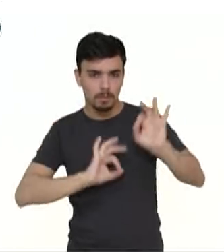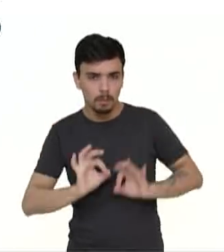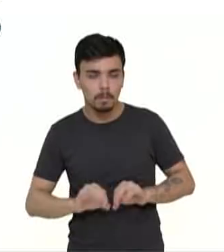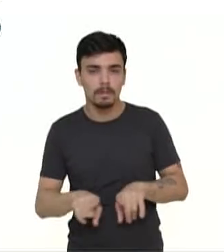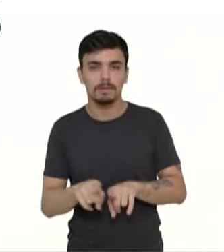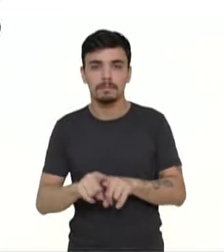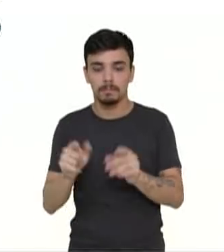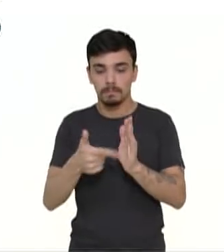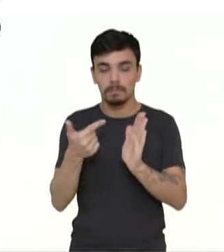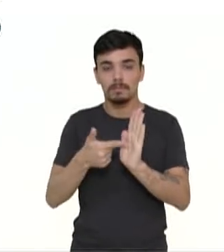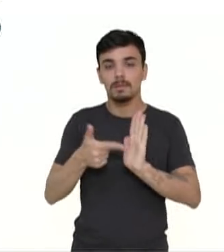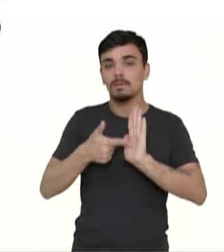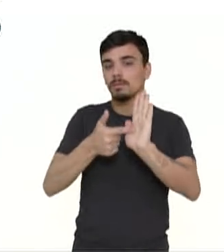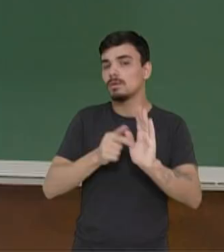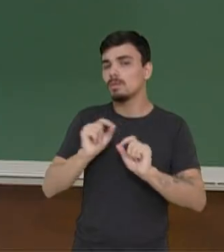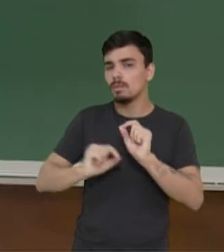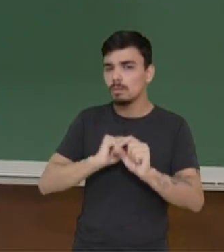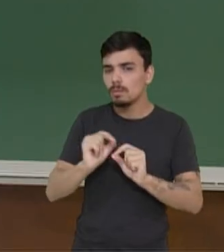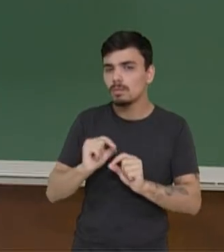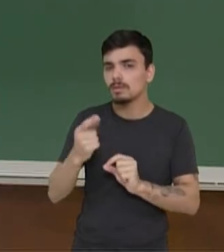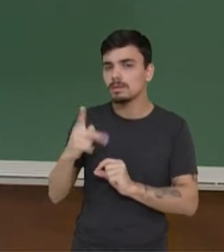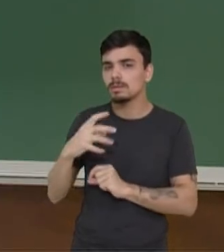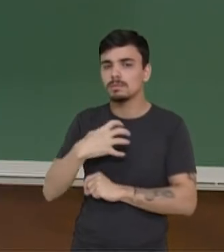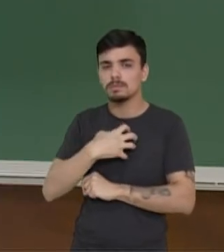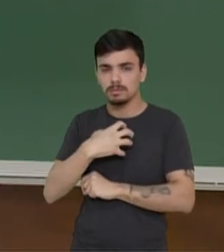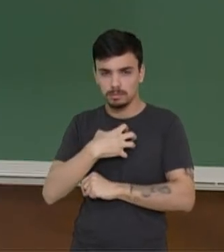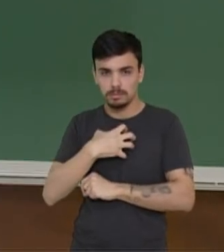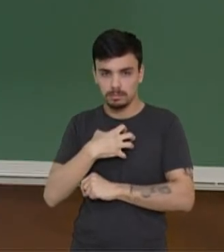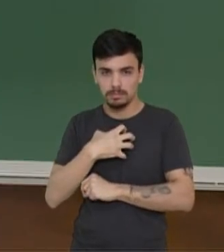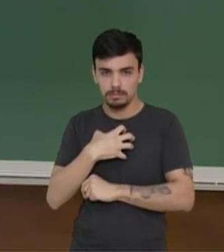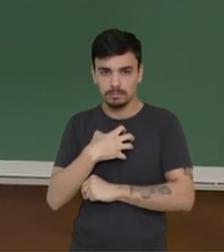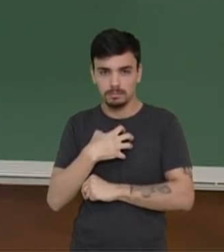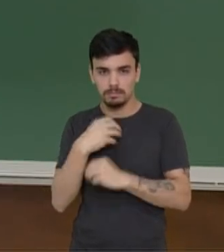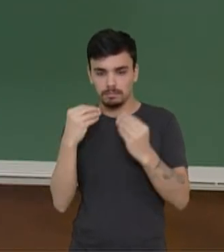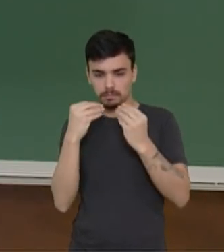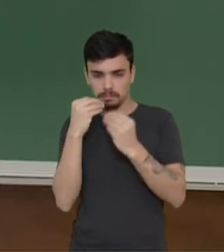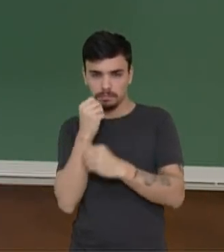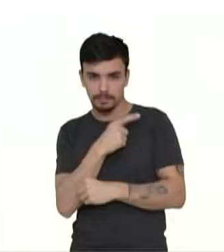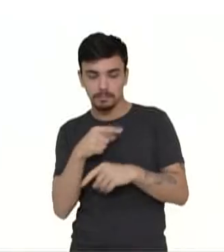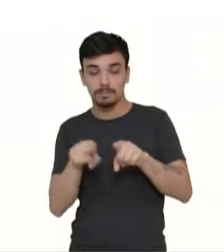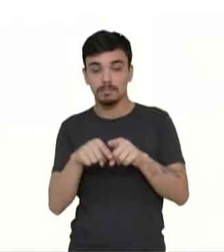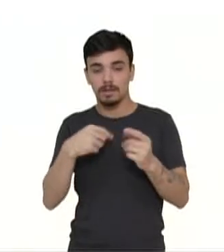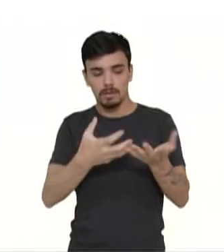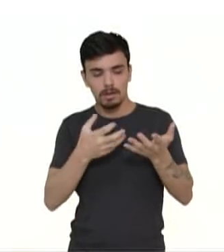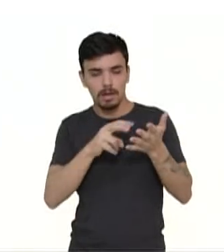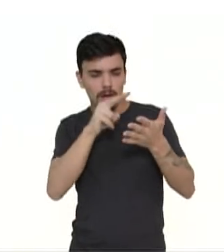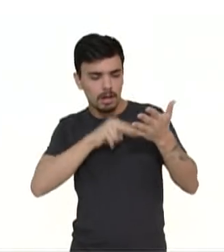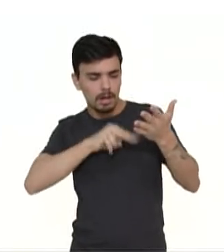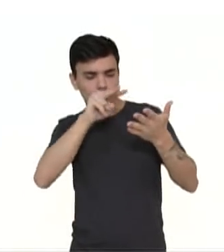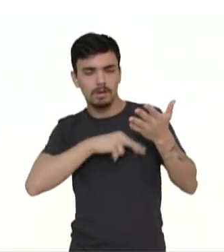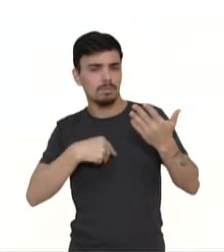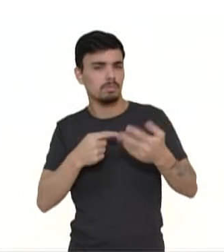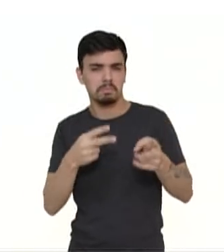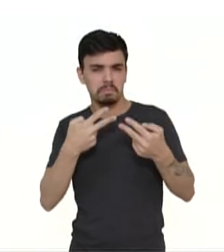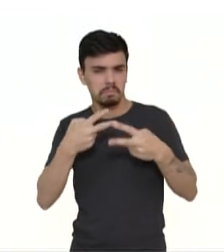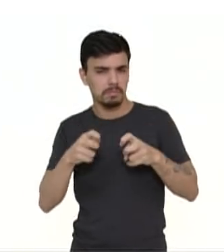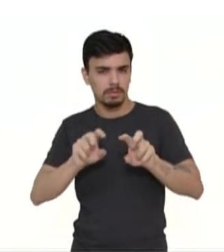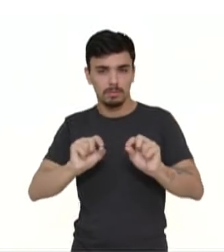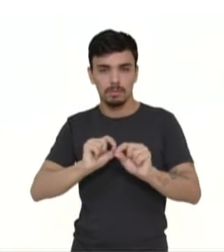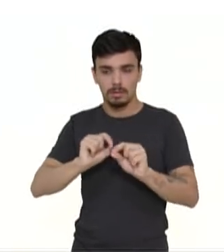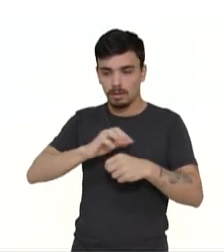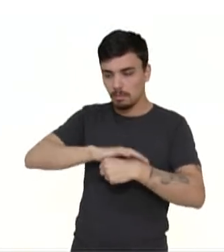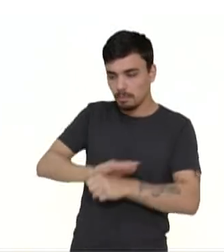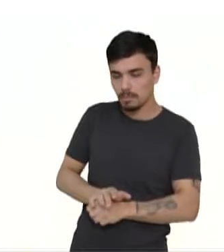exerceu com calma ferocidade o seu sadismo. Na minha ânsia de ler, eu nem notava as humilhações a que ela